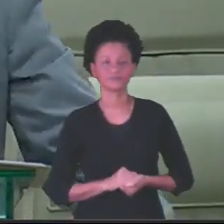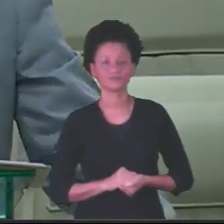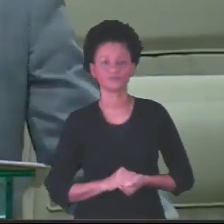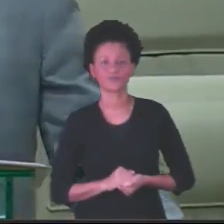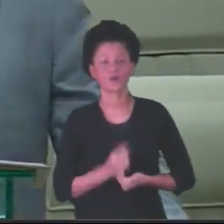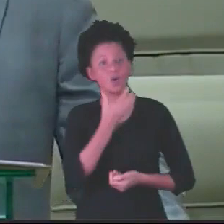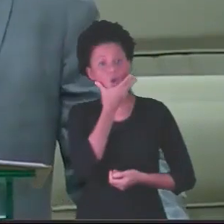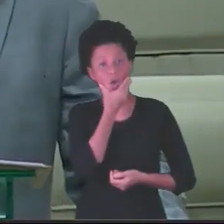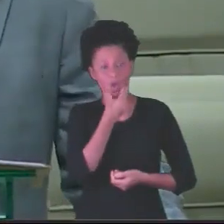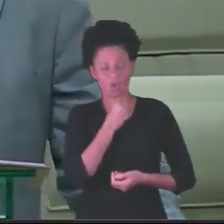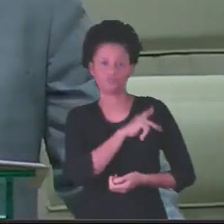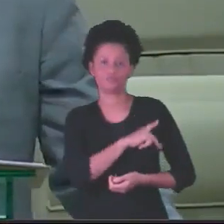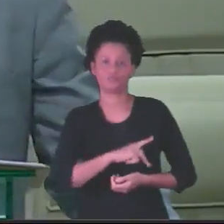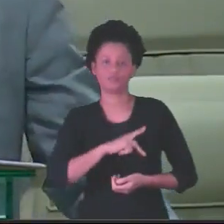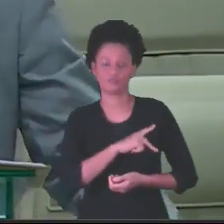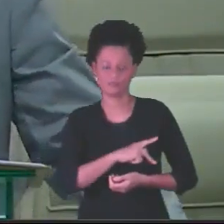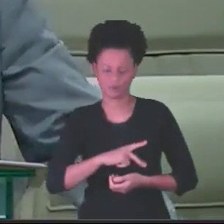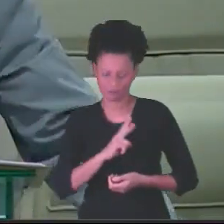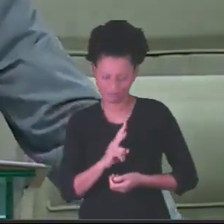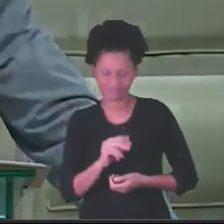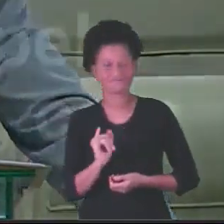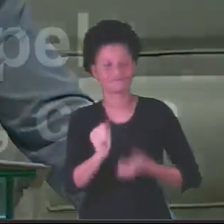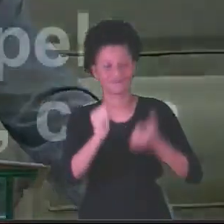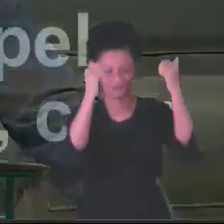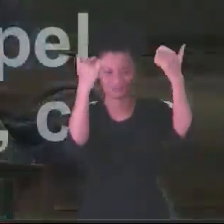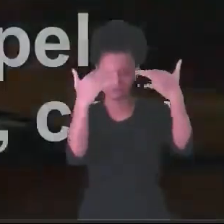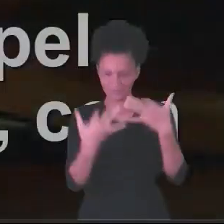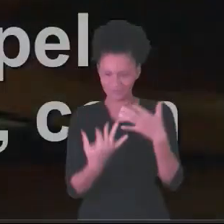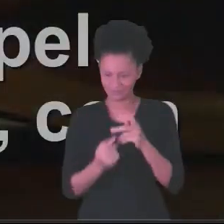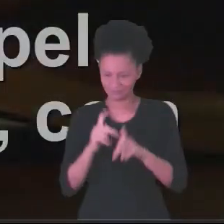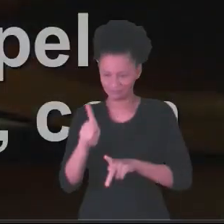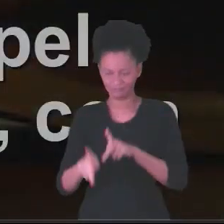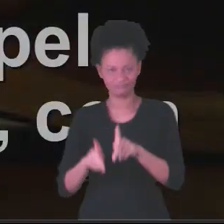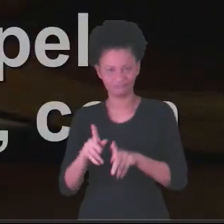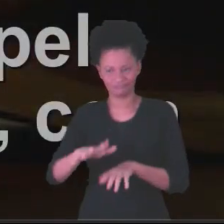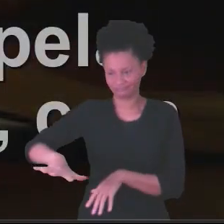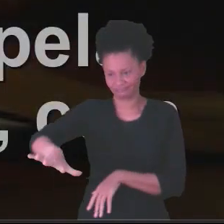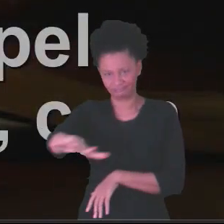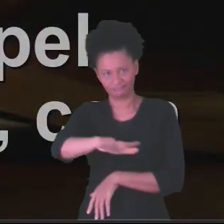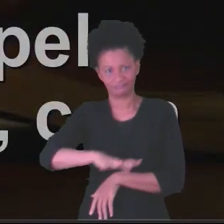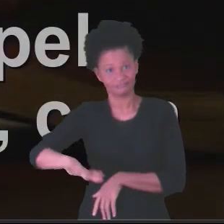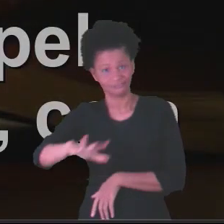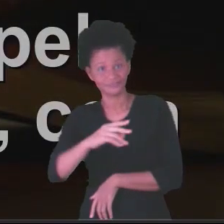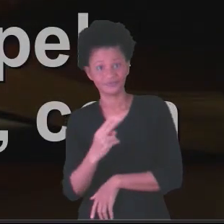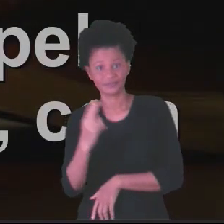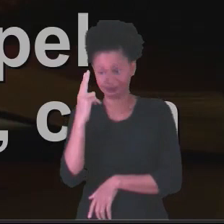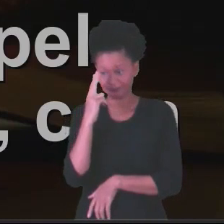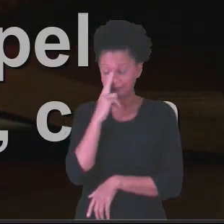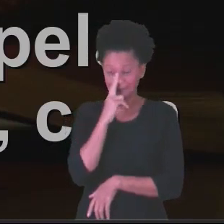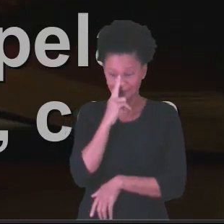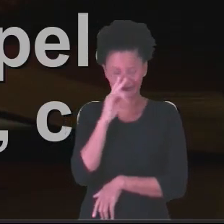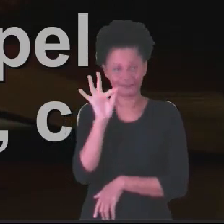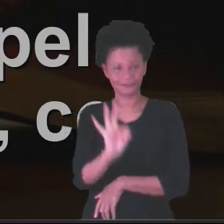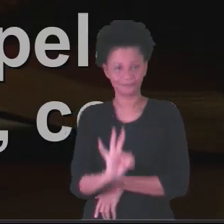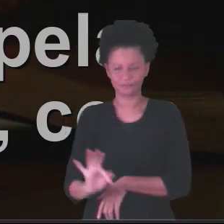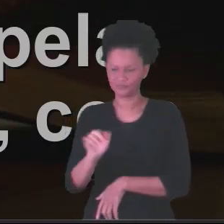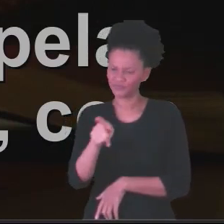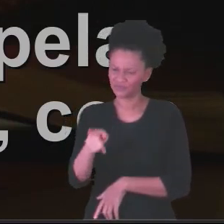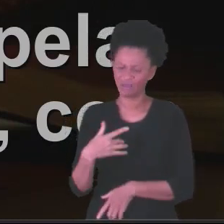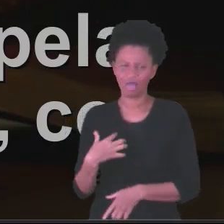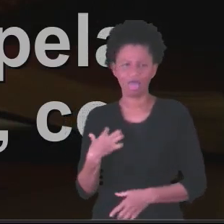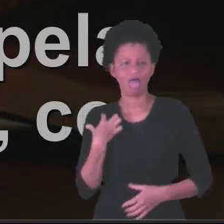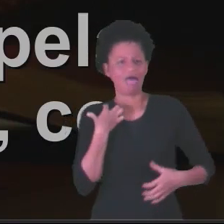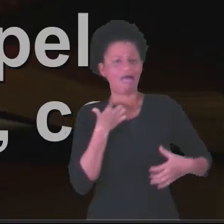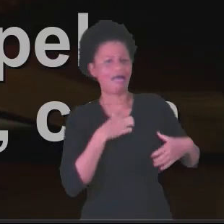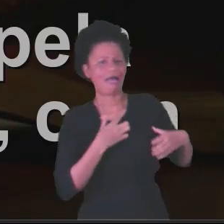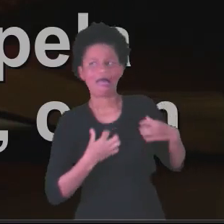o paulo vai dizer aos filipenses e não estejais inquietos